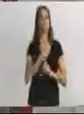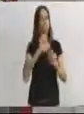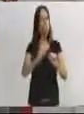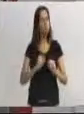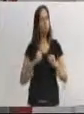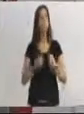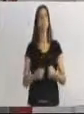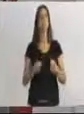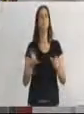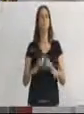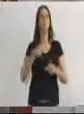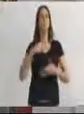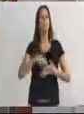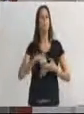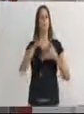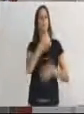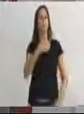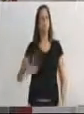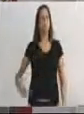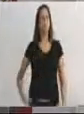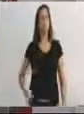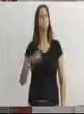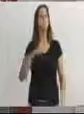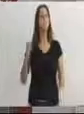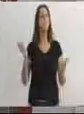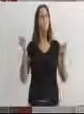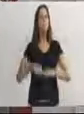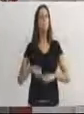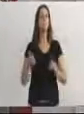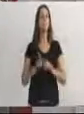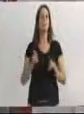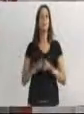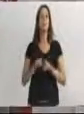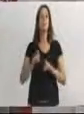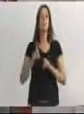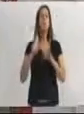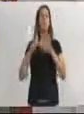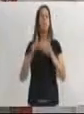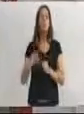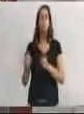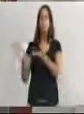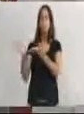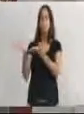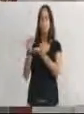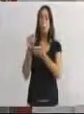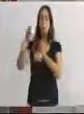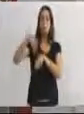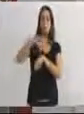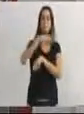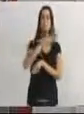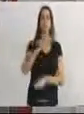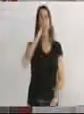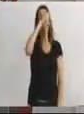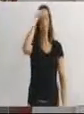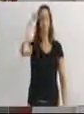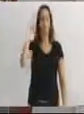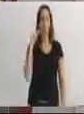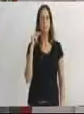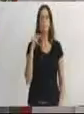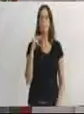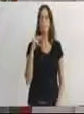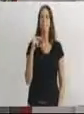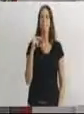condição de líder do governo da nossa a possibilidade de levar o prefeito e aos secretários municipais às demandas da sociedade que surgem através do nosso gabinete